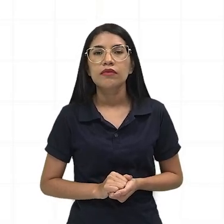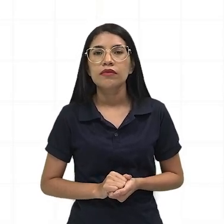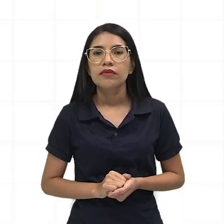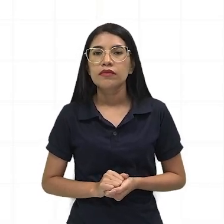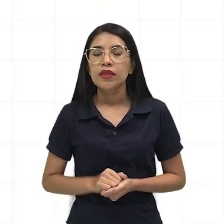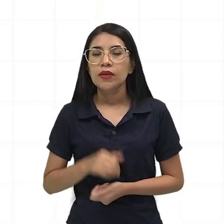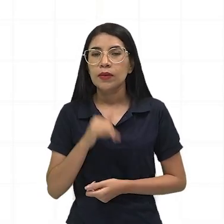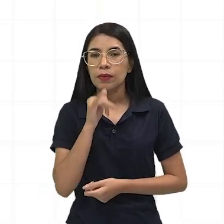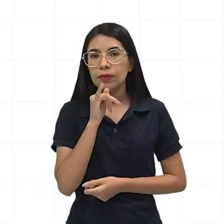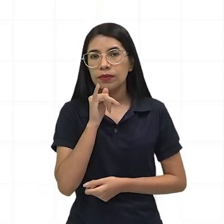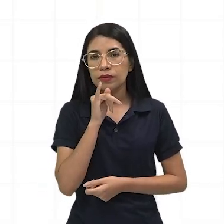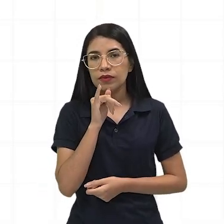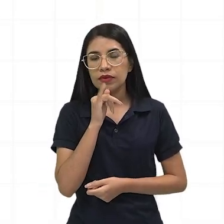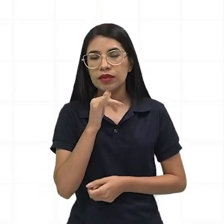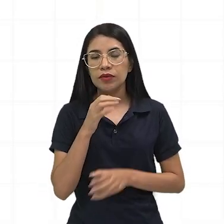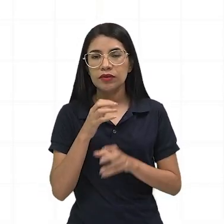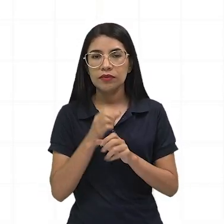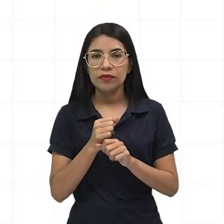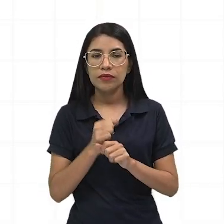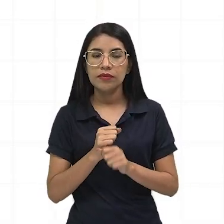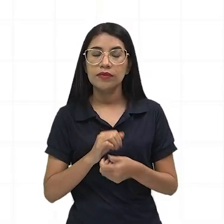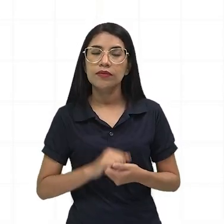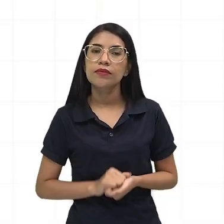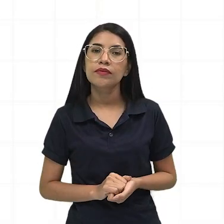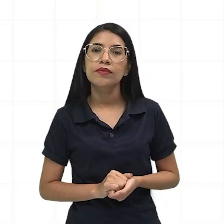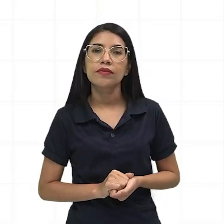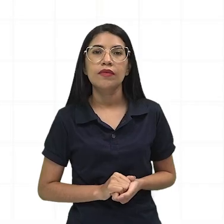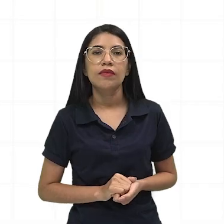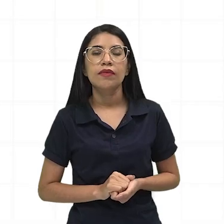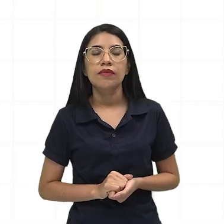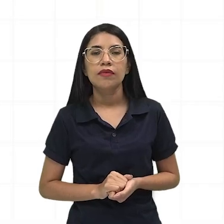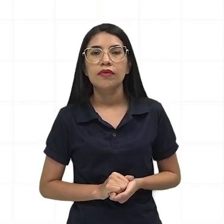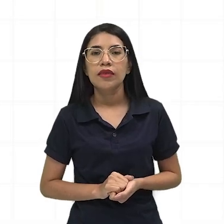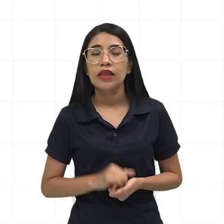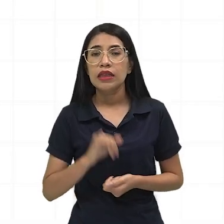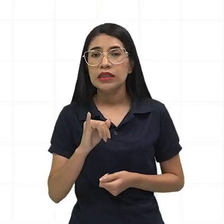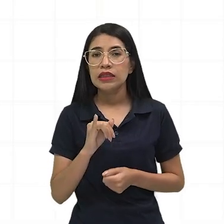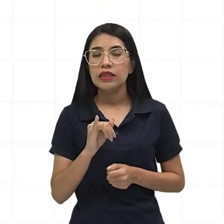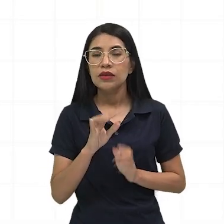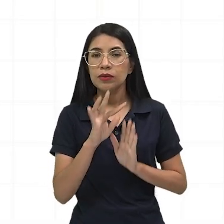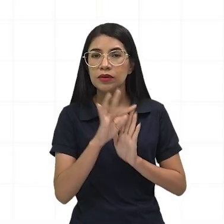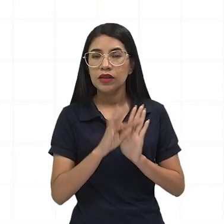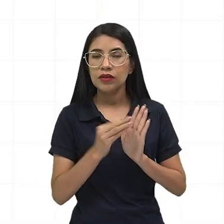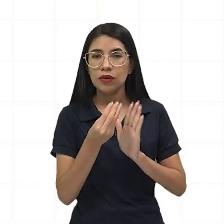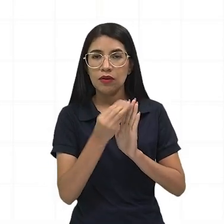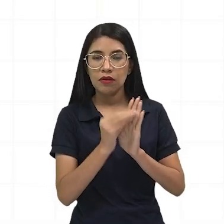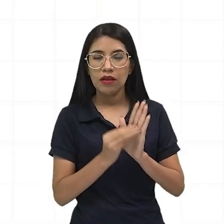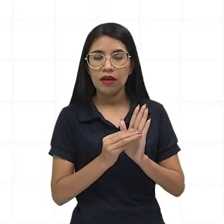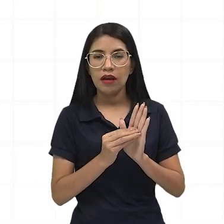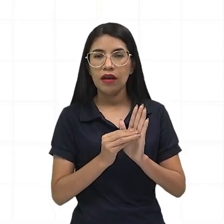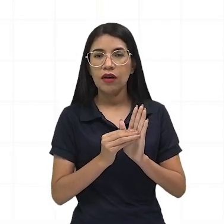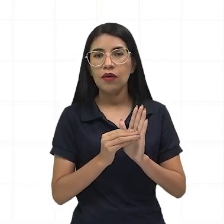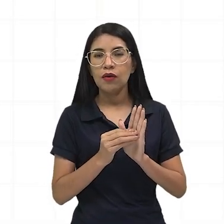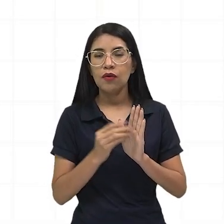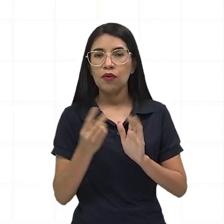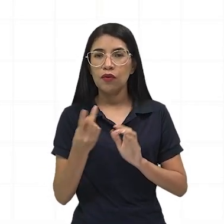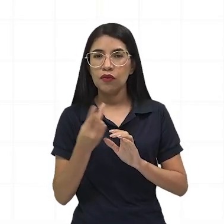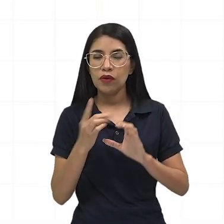seguinte situação, olha. Se for dado o diâmetro, digamos, o diâmetro é